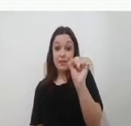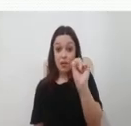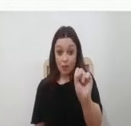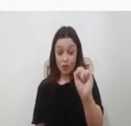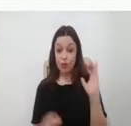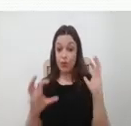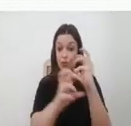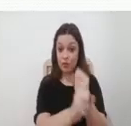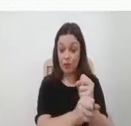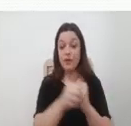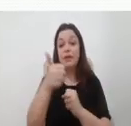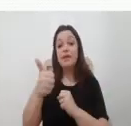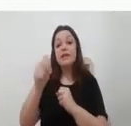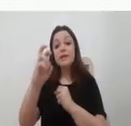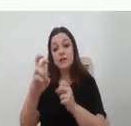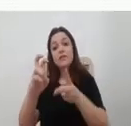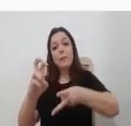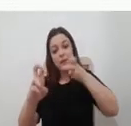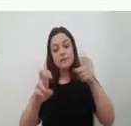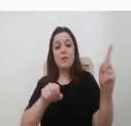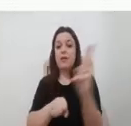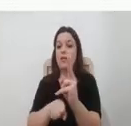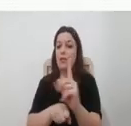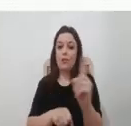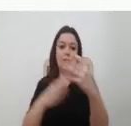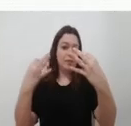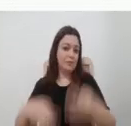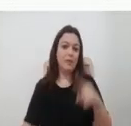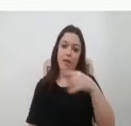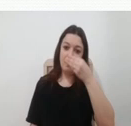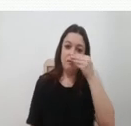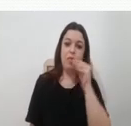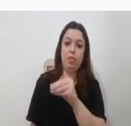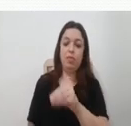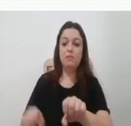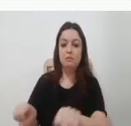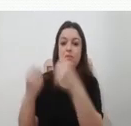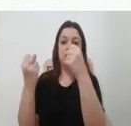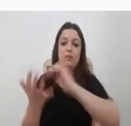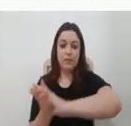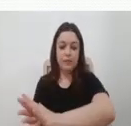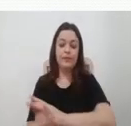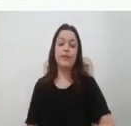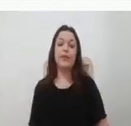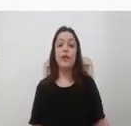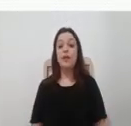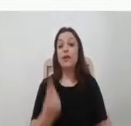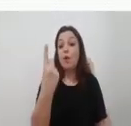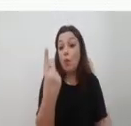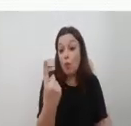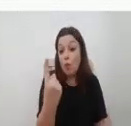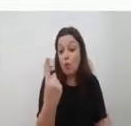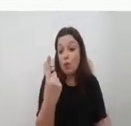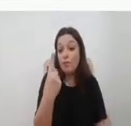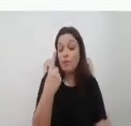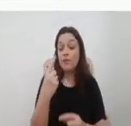que 15 casos eram considerados casos de negligência. E apenas um caso foi suspeita